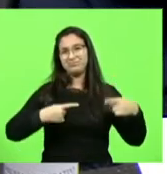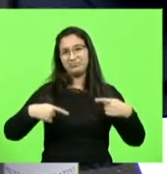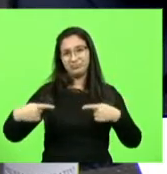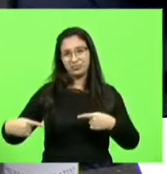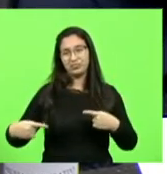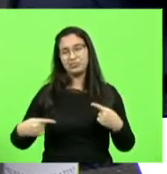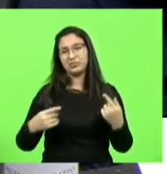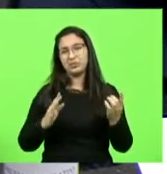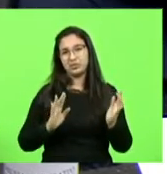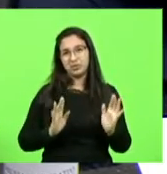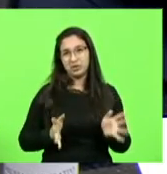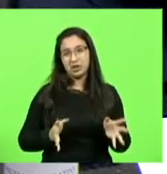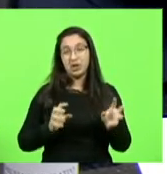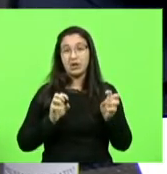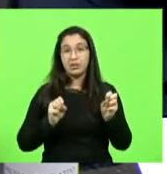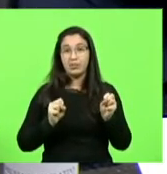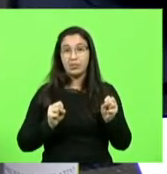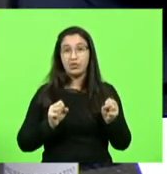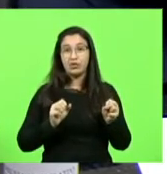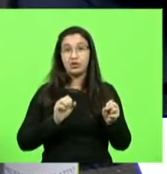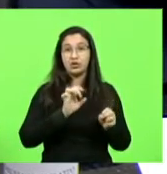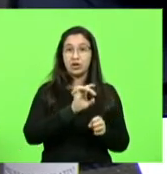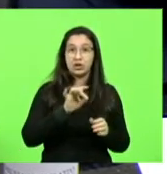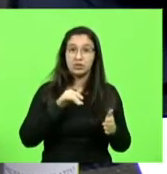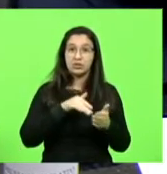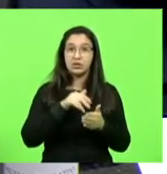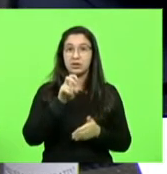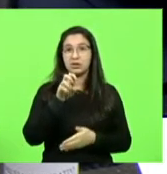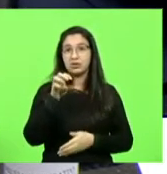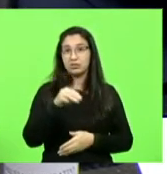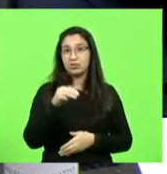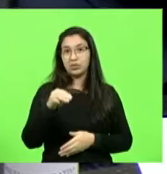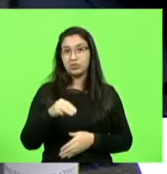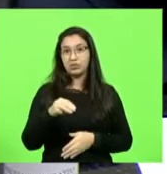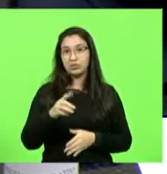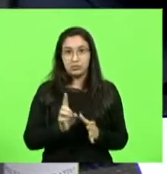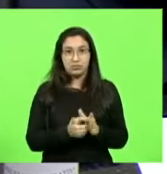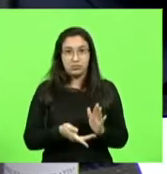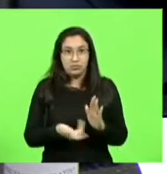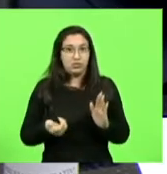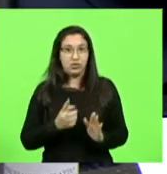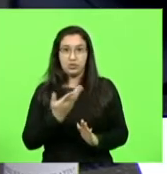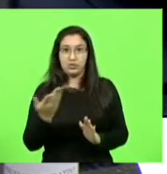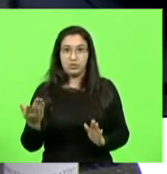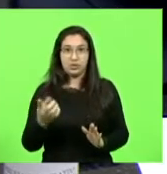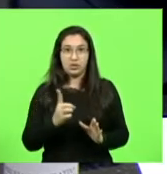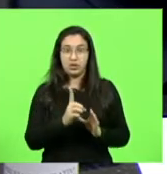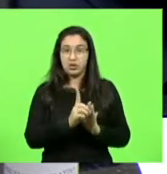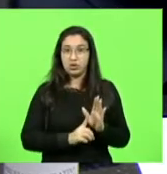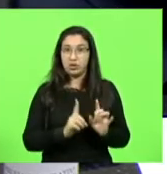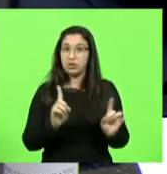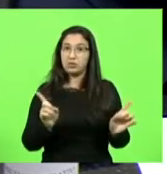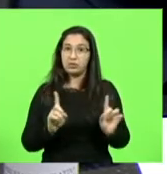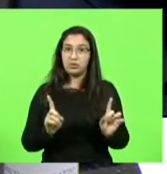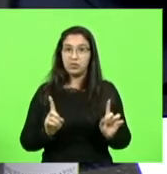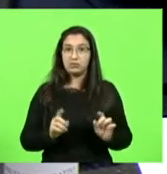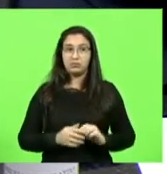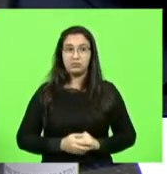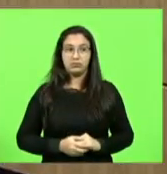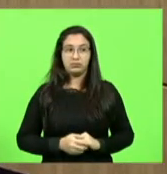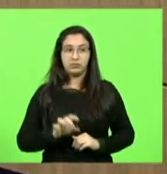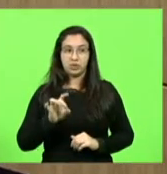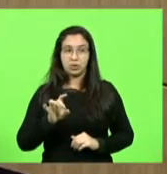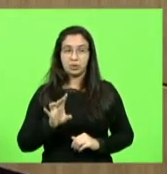ser 5 minutos, não tire o direito dos parlamentares que ainda têm que se pronunciar. Era isso,